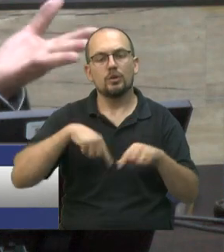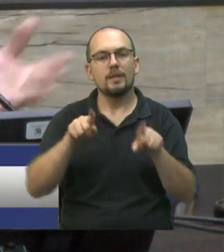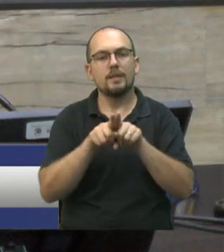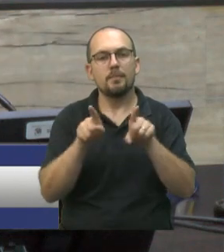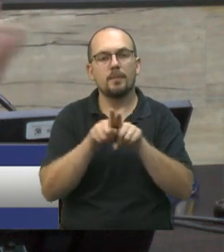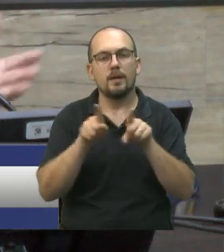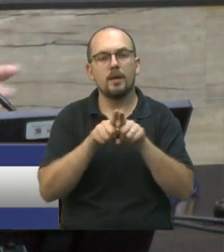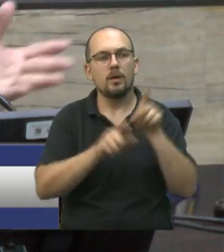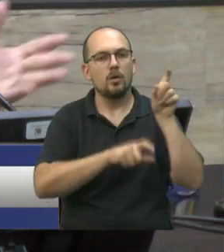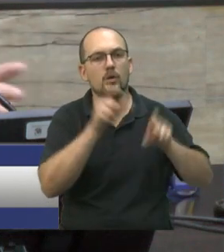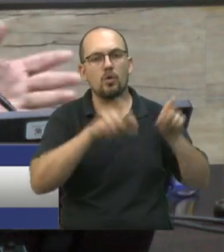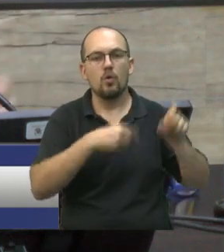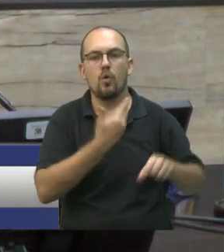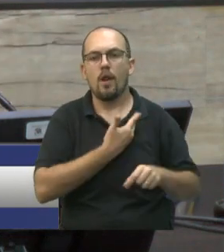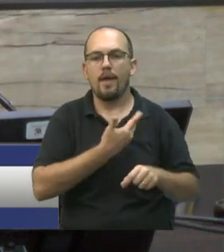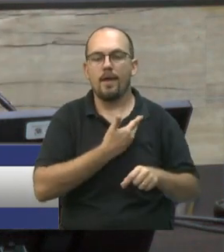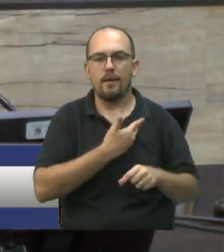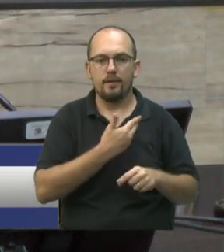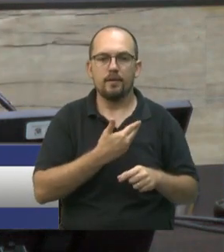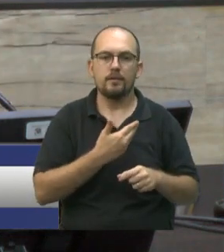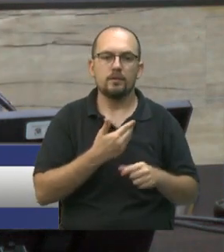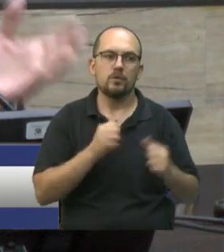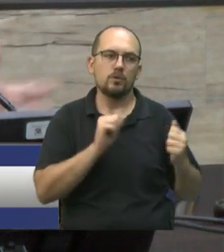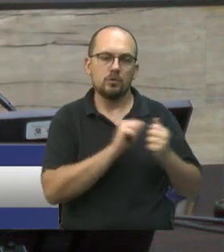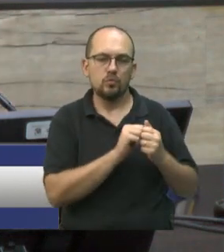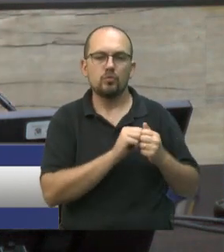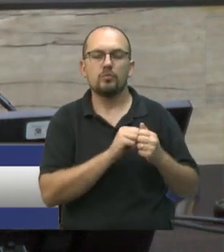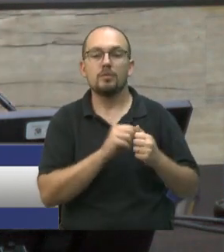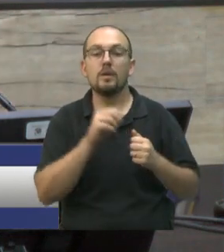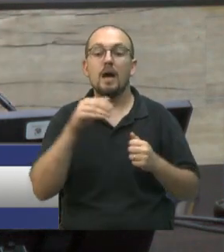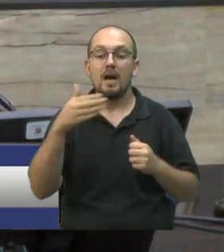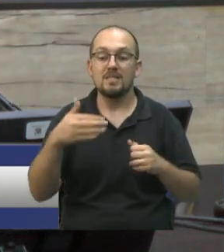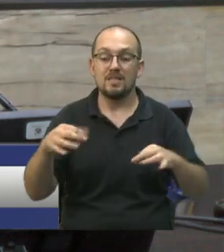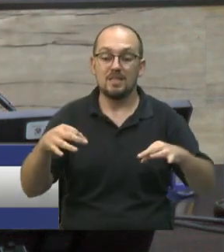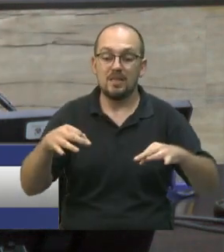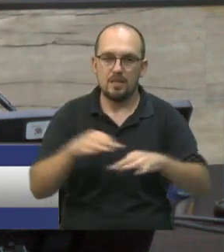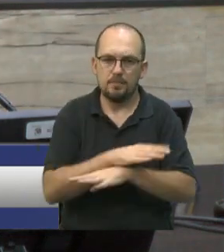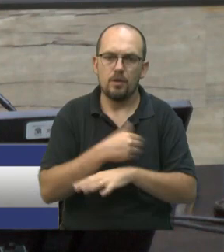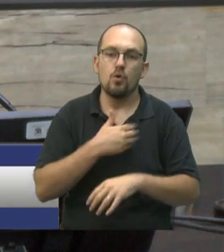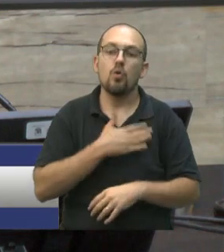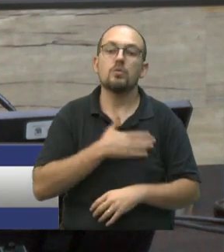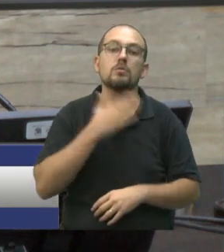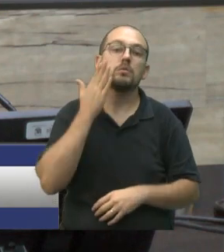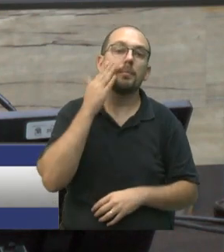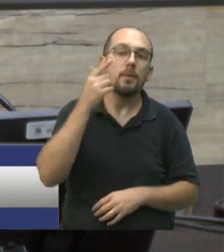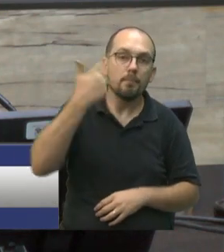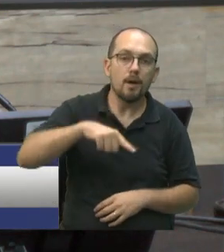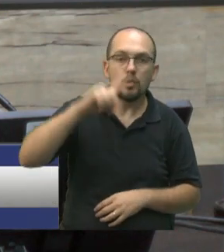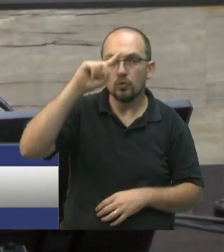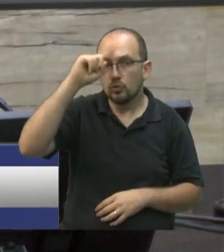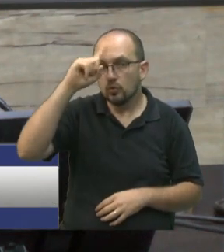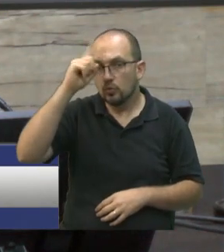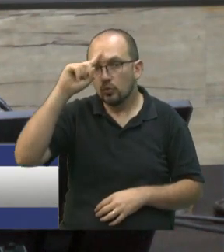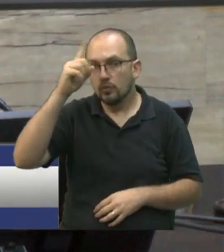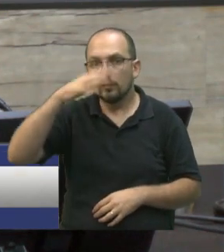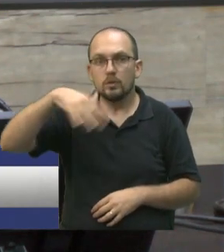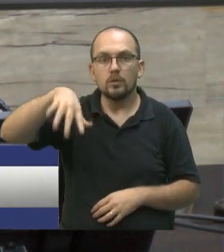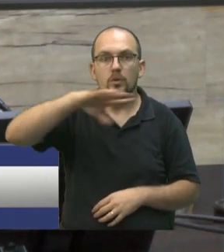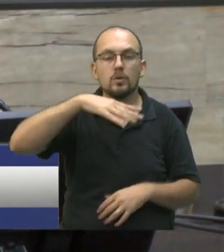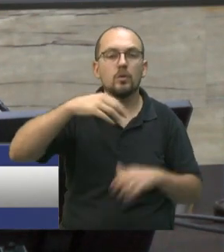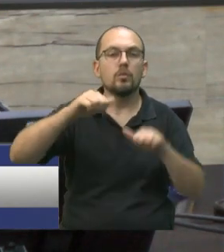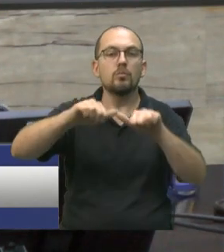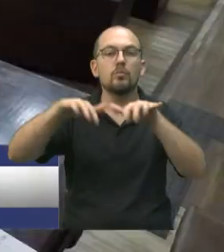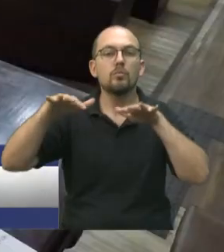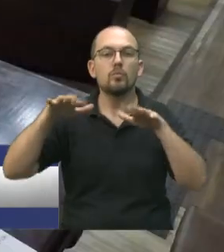nossos colegas dentro da situação. Antes de terminarmos, gostaríamos de ouvir aí se tem dúvidas aí a respeito do pessoal